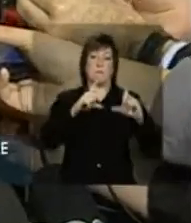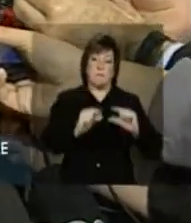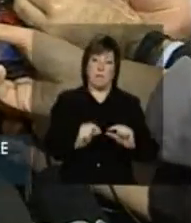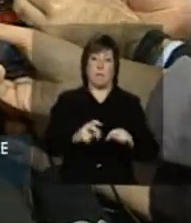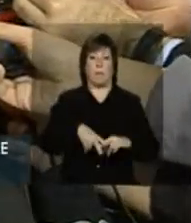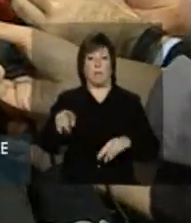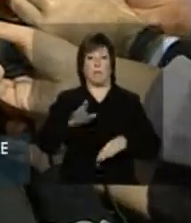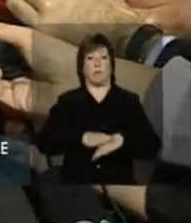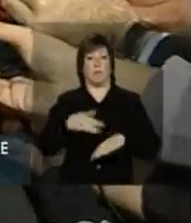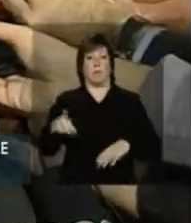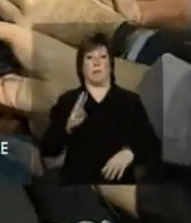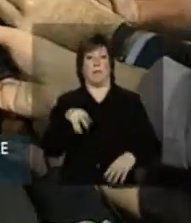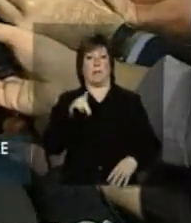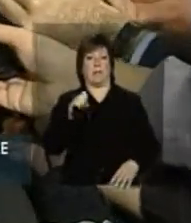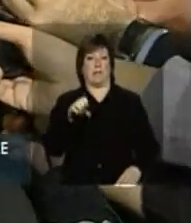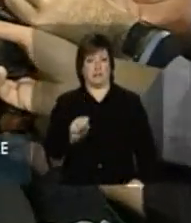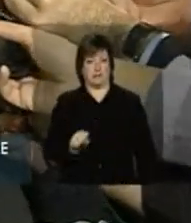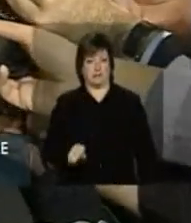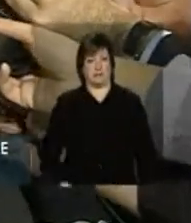do BNDES.